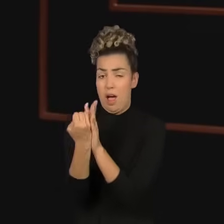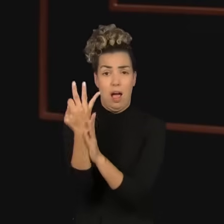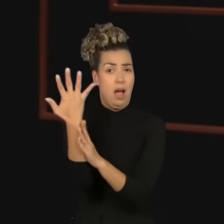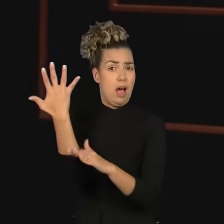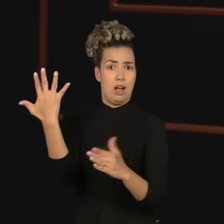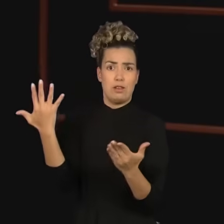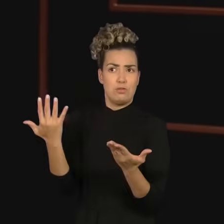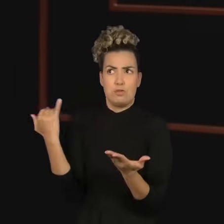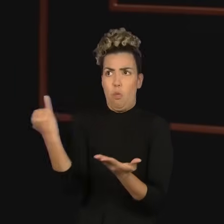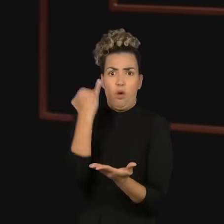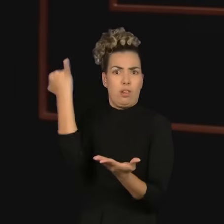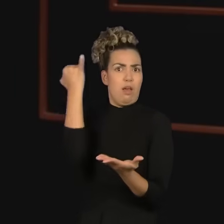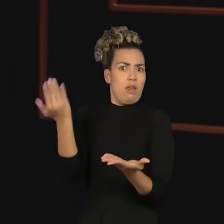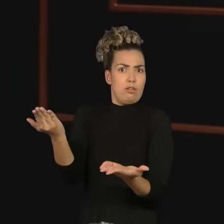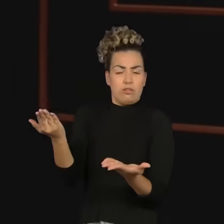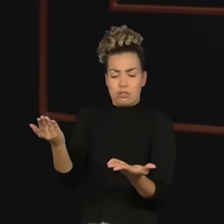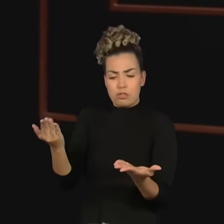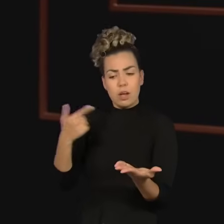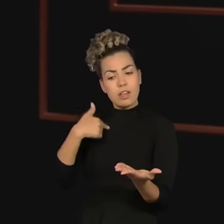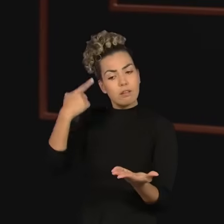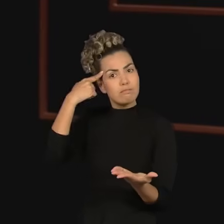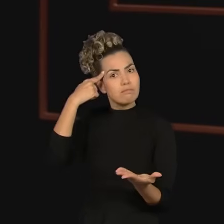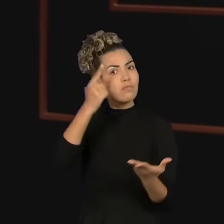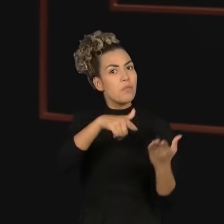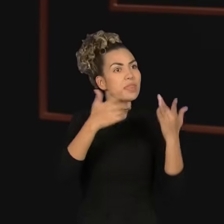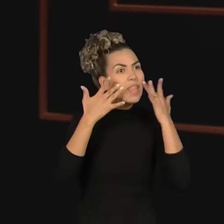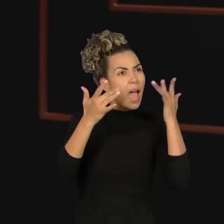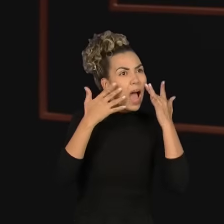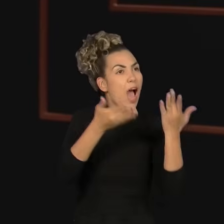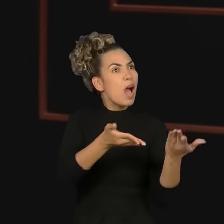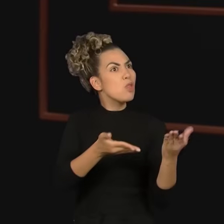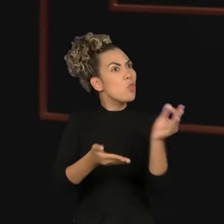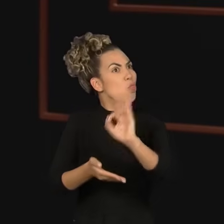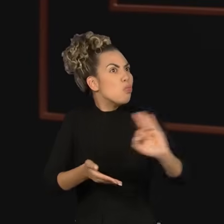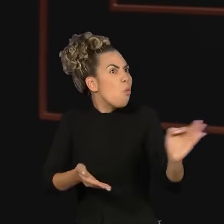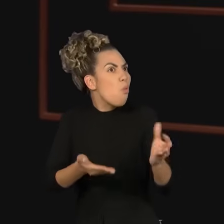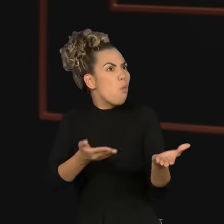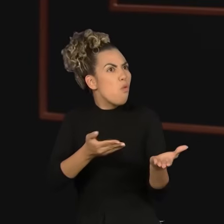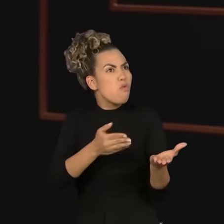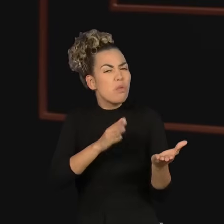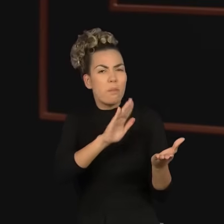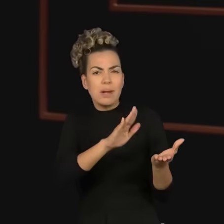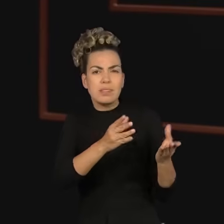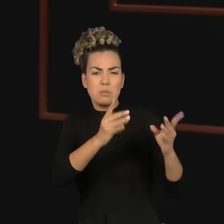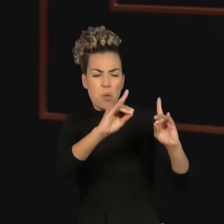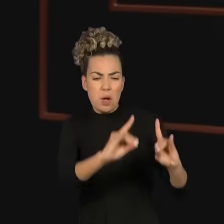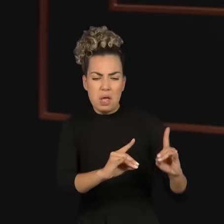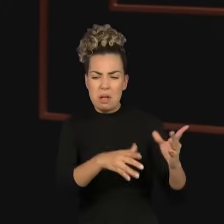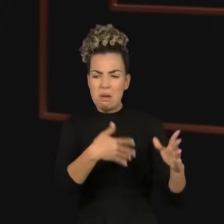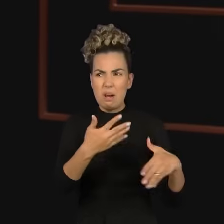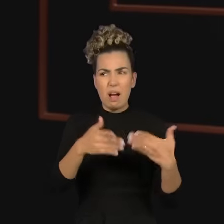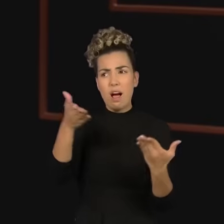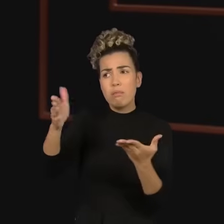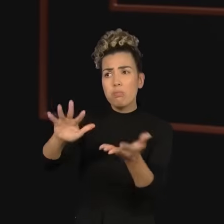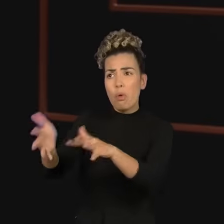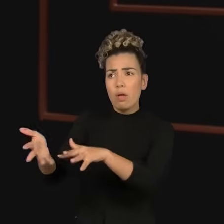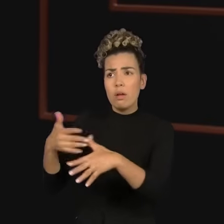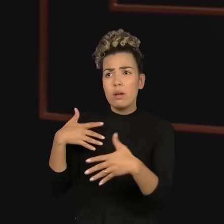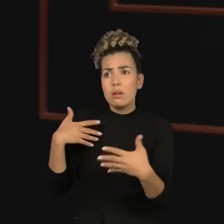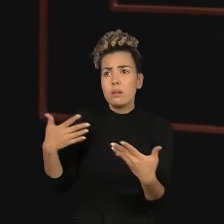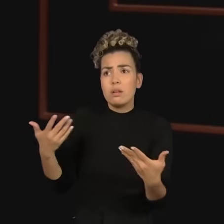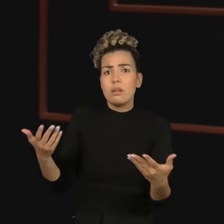que era uma peça mórbida. Eu falei, não, acho que ninguém vai querer ver isso. E aí ficou lá numa gaveta. Aí eu